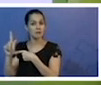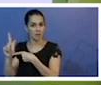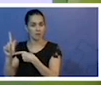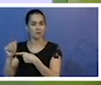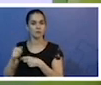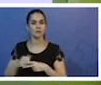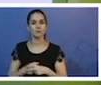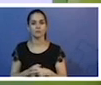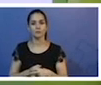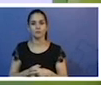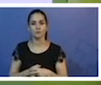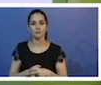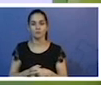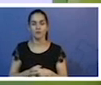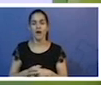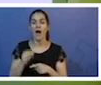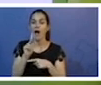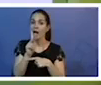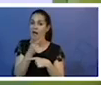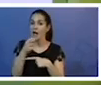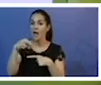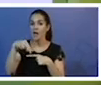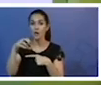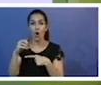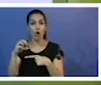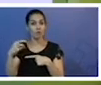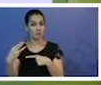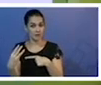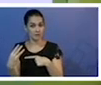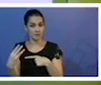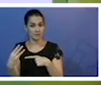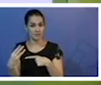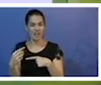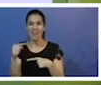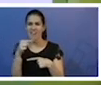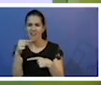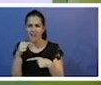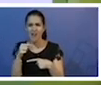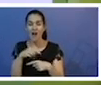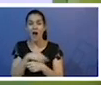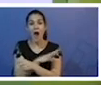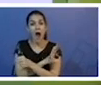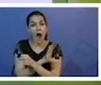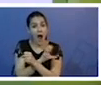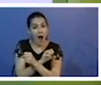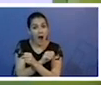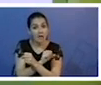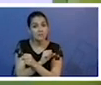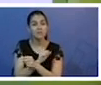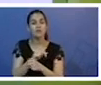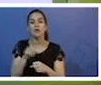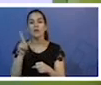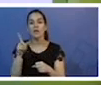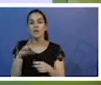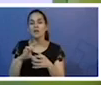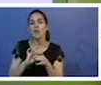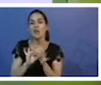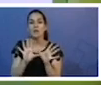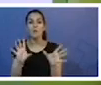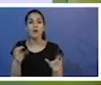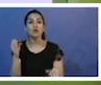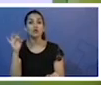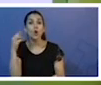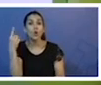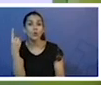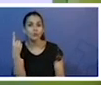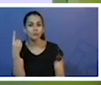ácido nítrico, HNO3. Esse ácido, ele libera somente um hidrogênio. Tá vendo que na fórmula só tem